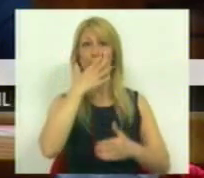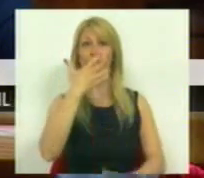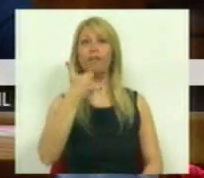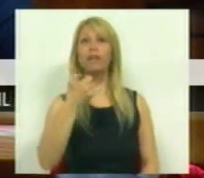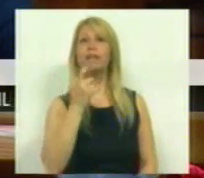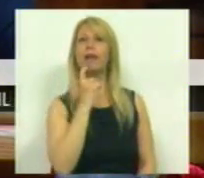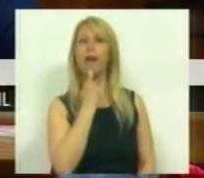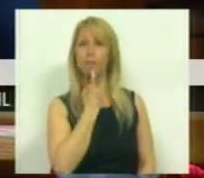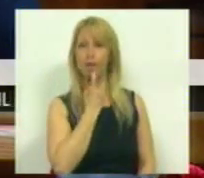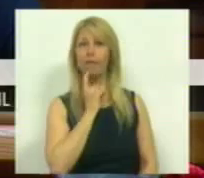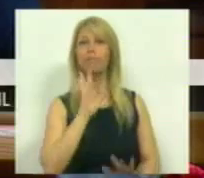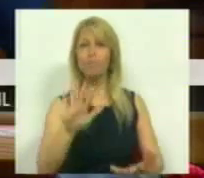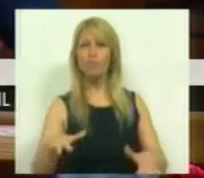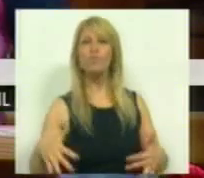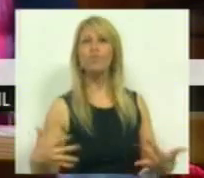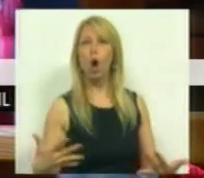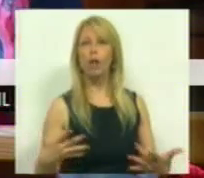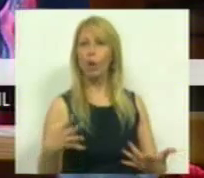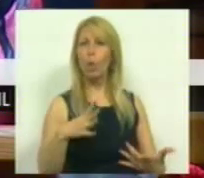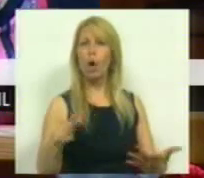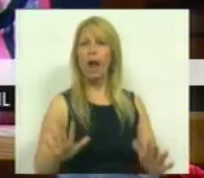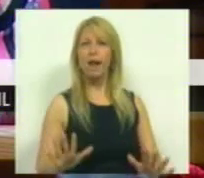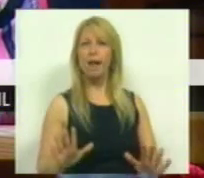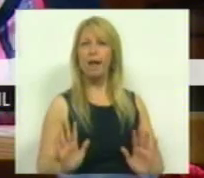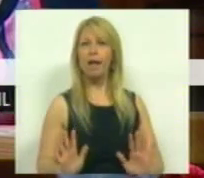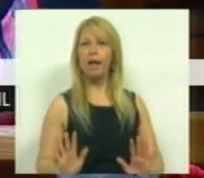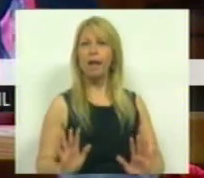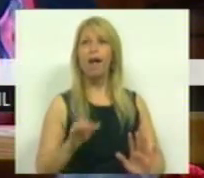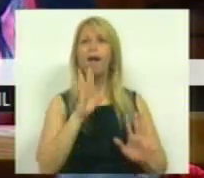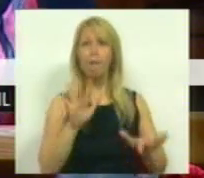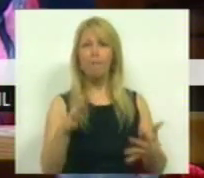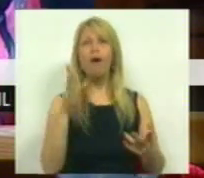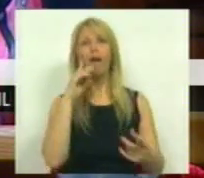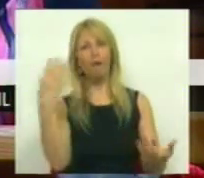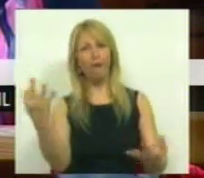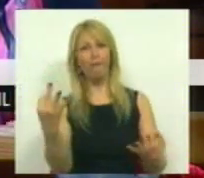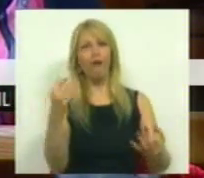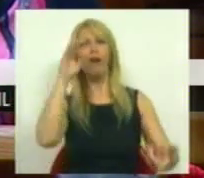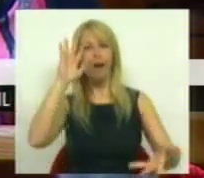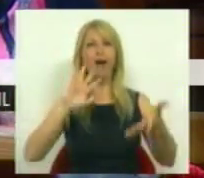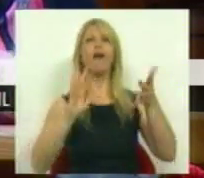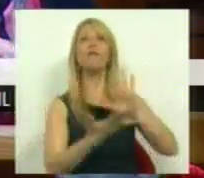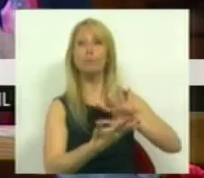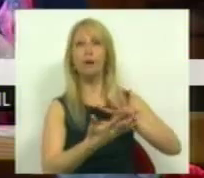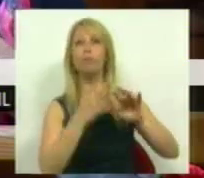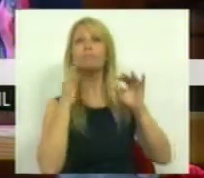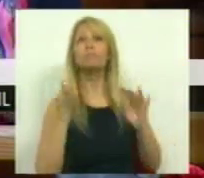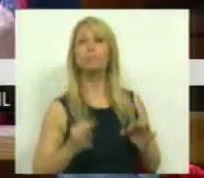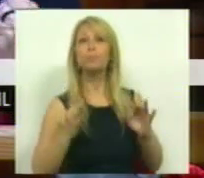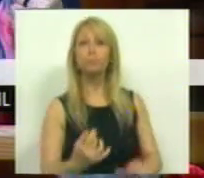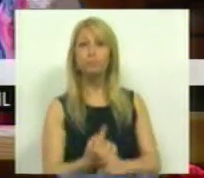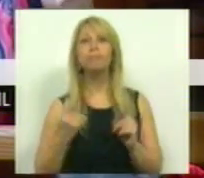de Abril pode, sem reservas, ser entendido como uma revolução, foi exatamente porque